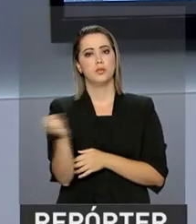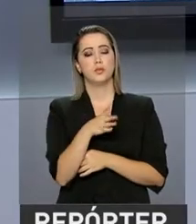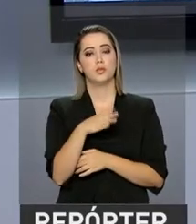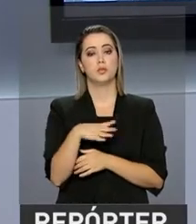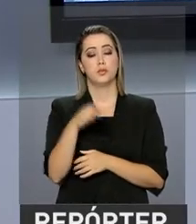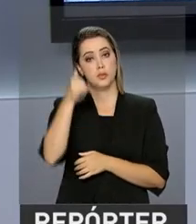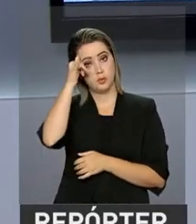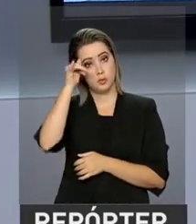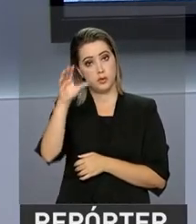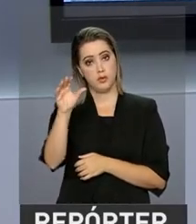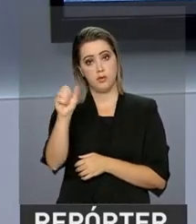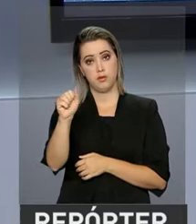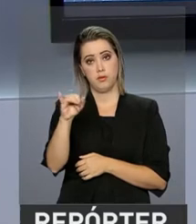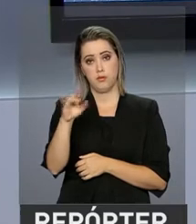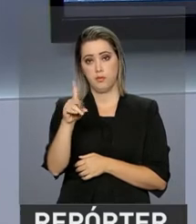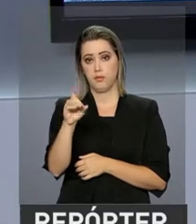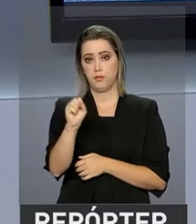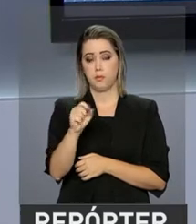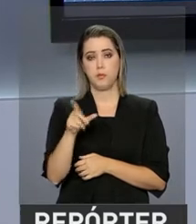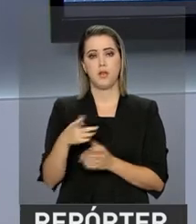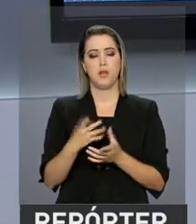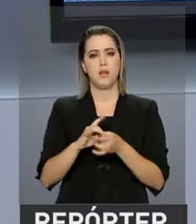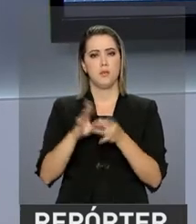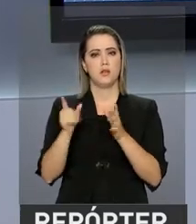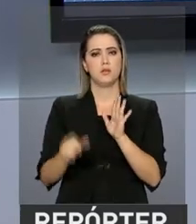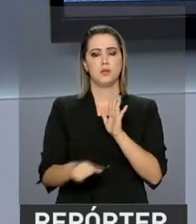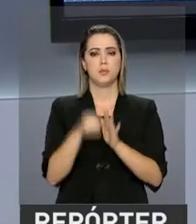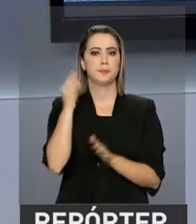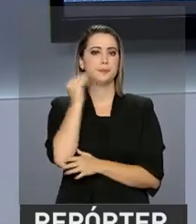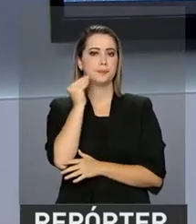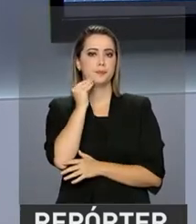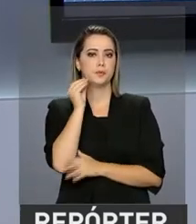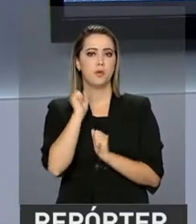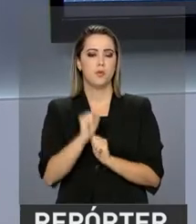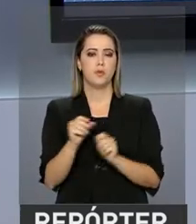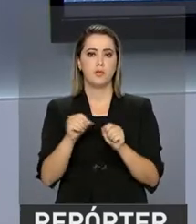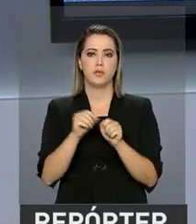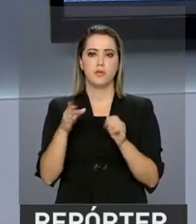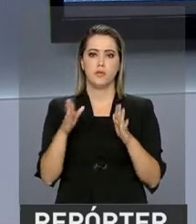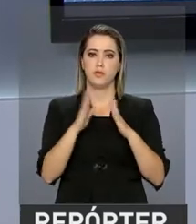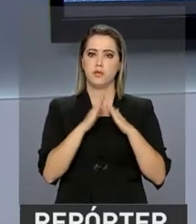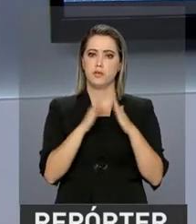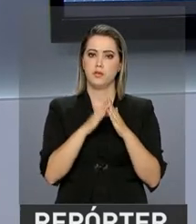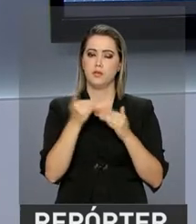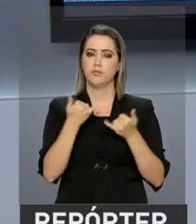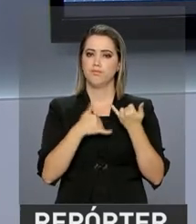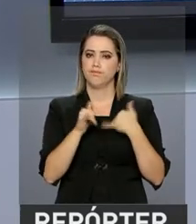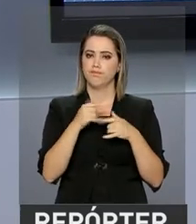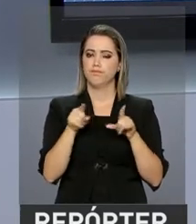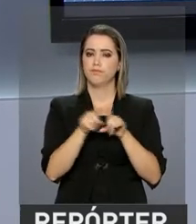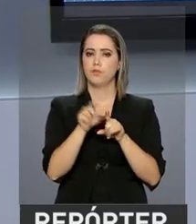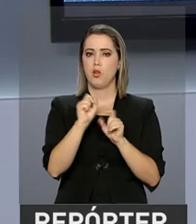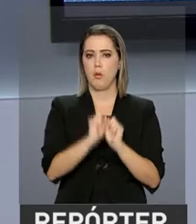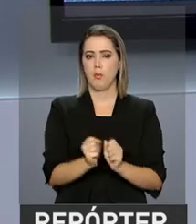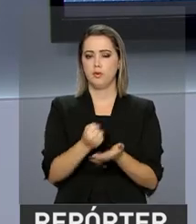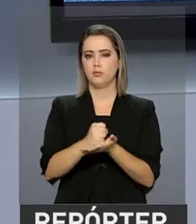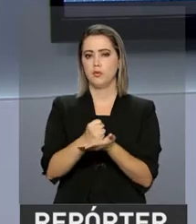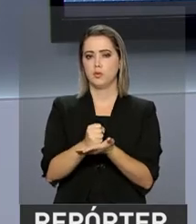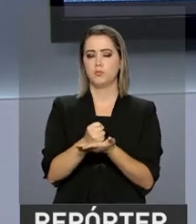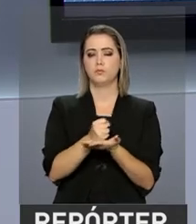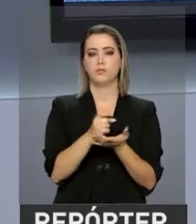no combate à aids é a liberação do primeiro teste que pode ser realizado em casa o produto vai ser vendido em farmácias e